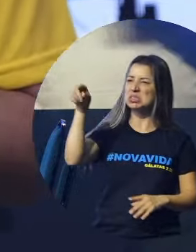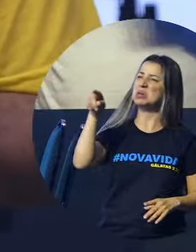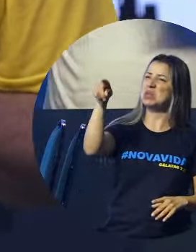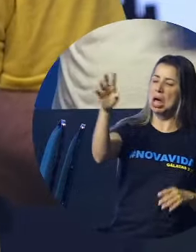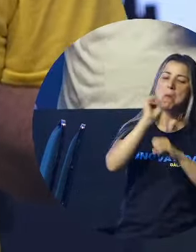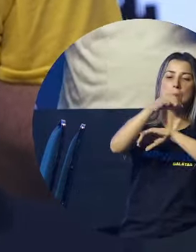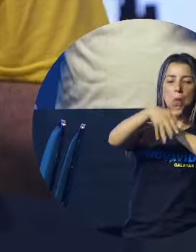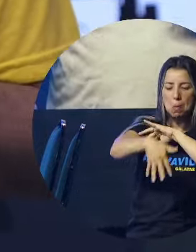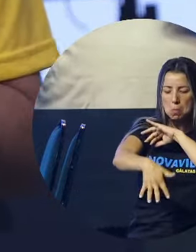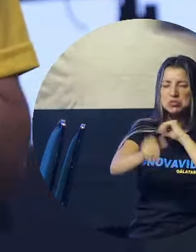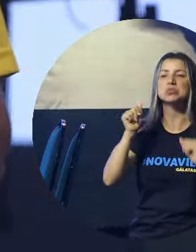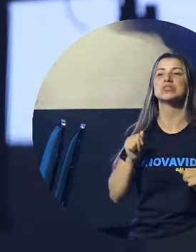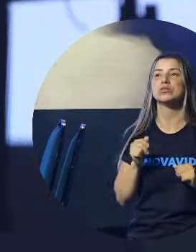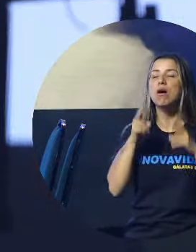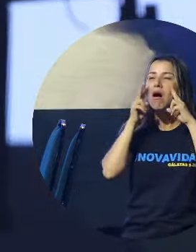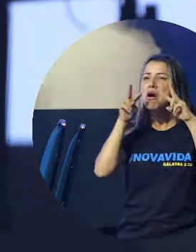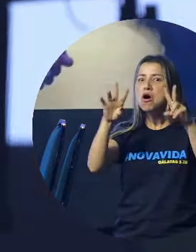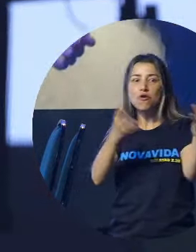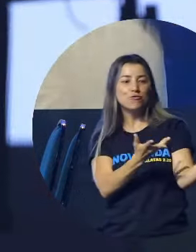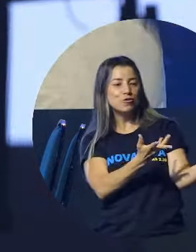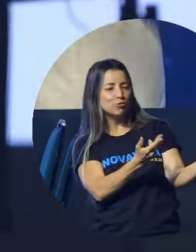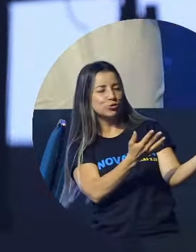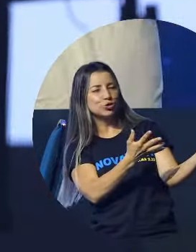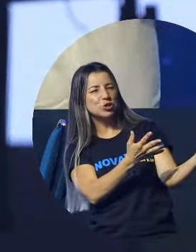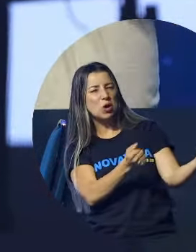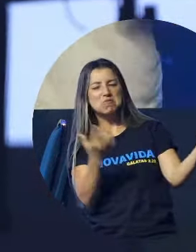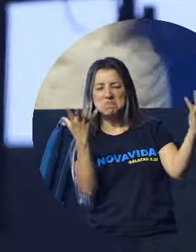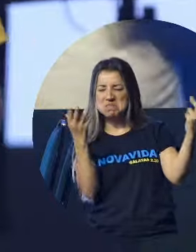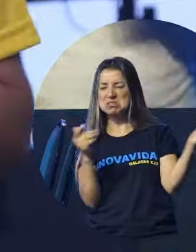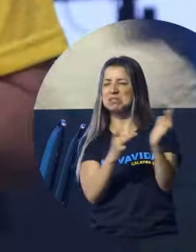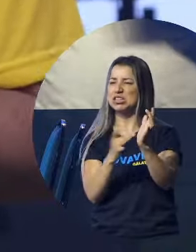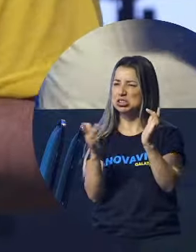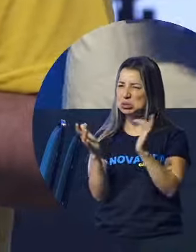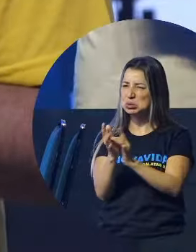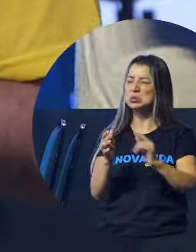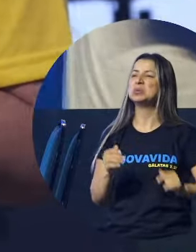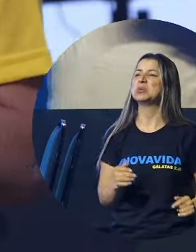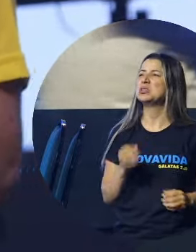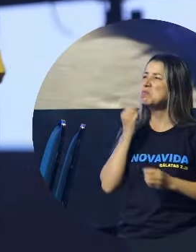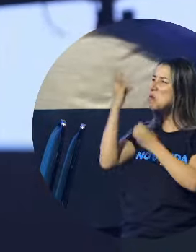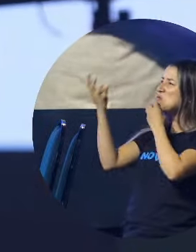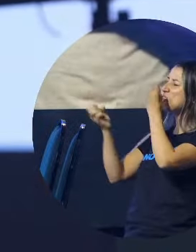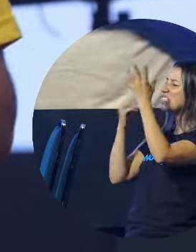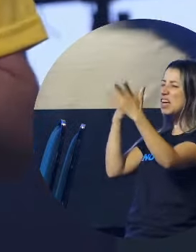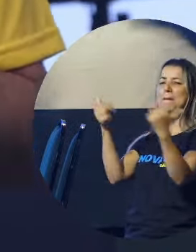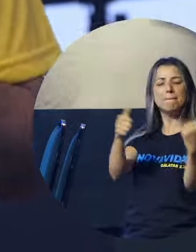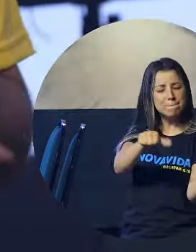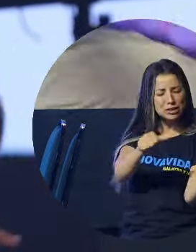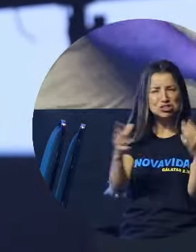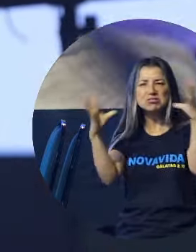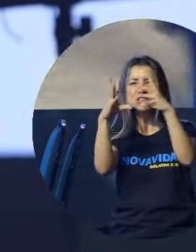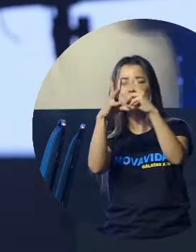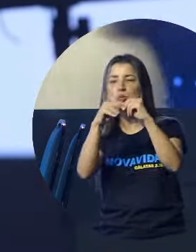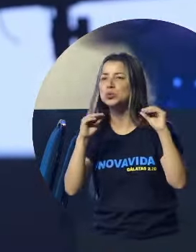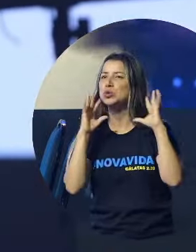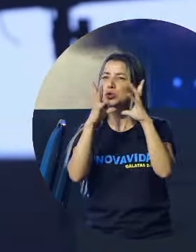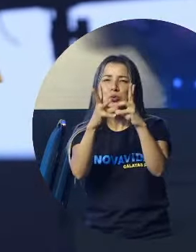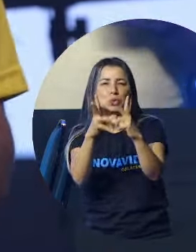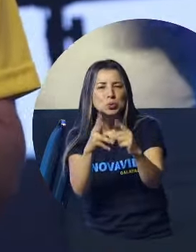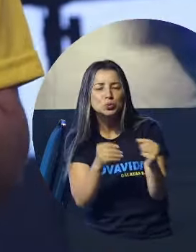Iguaçu. Eu vi um jovem muçulmano confessar Jesus como Senhor e Salvador da sua vida e ser batizado naquela noite, junto com um monte de